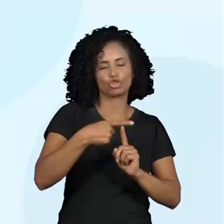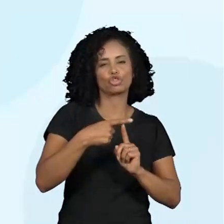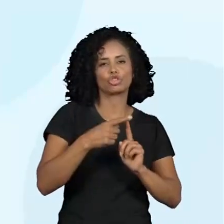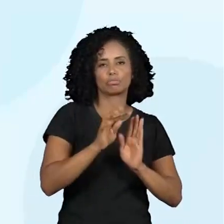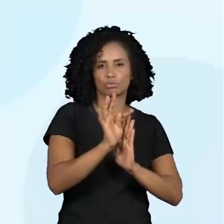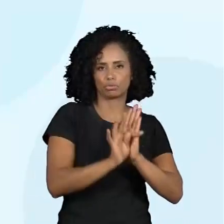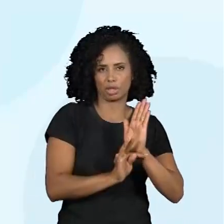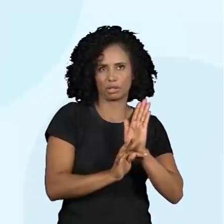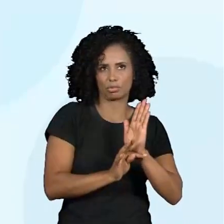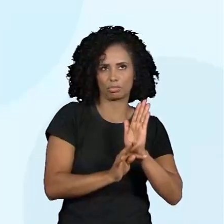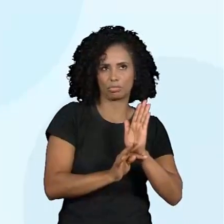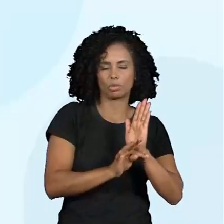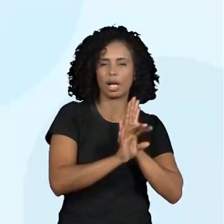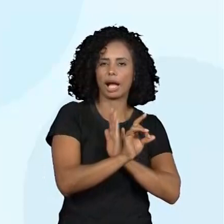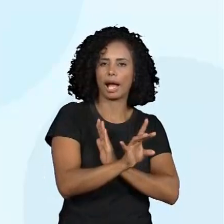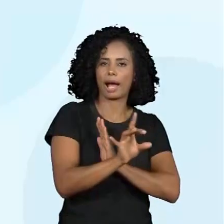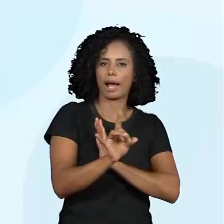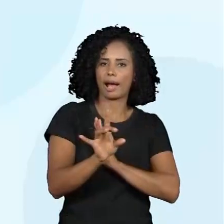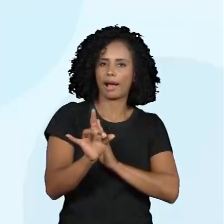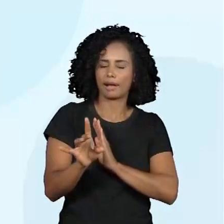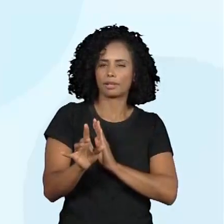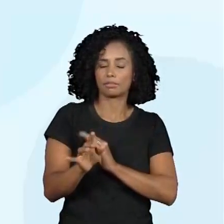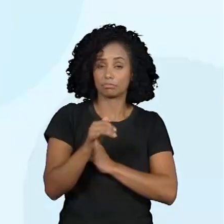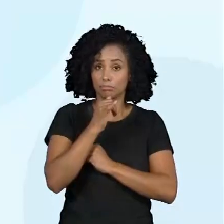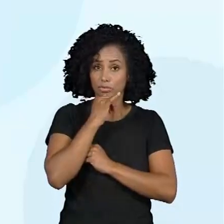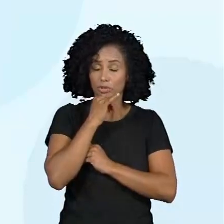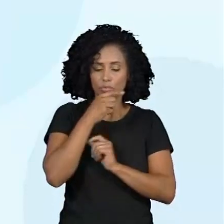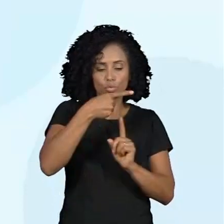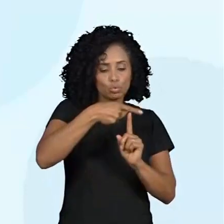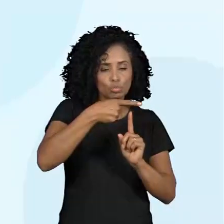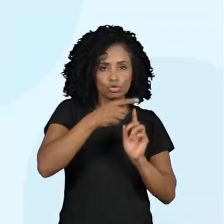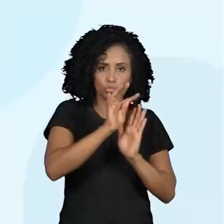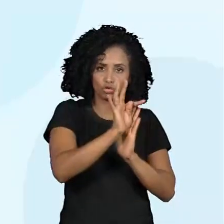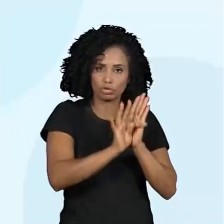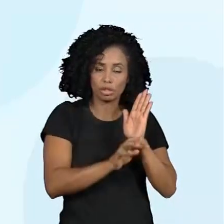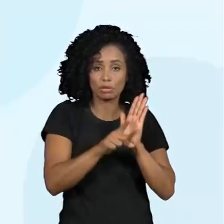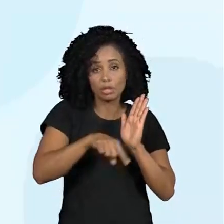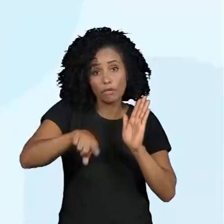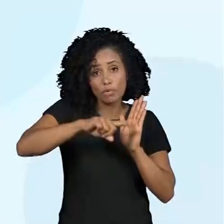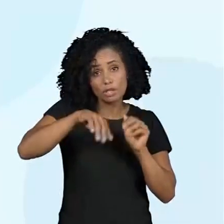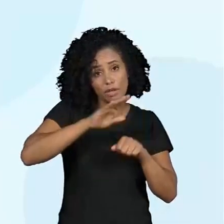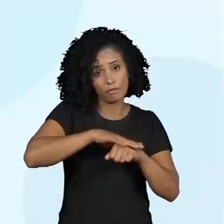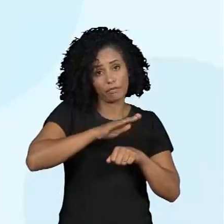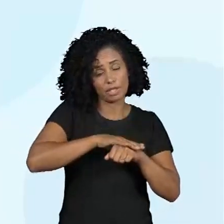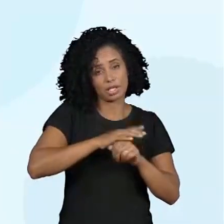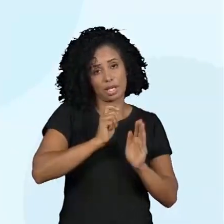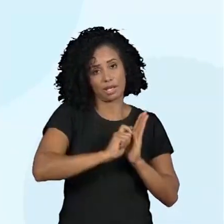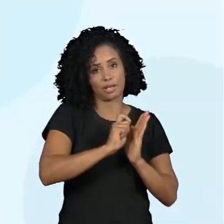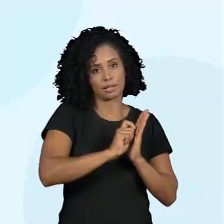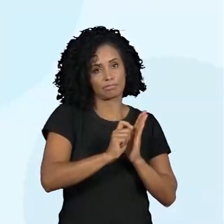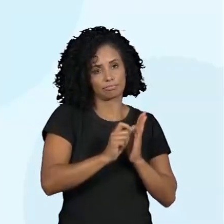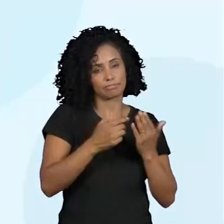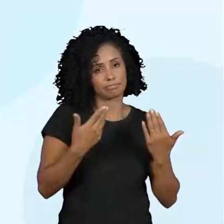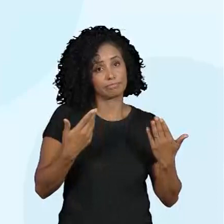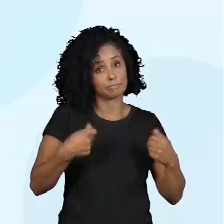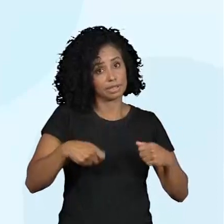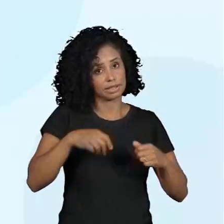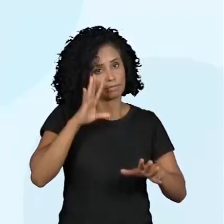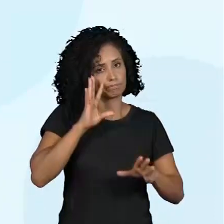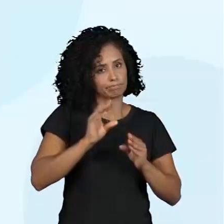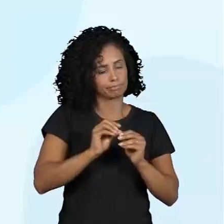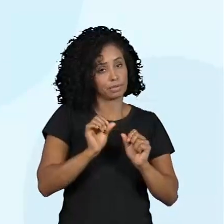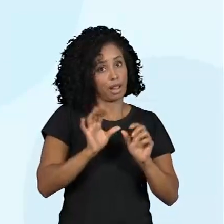a classificação, o tipo de texto que iremos produzir. A gente tem que ter isso claro. No nosso caso